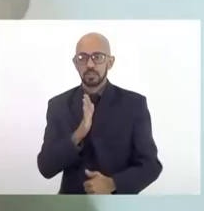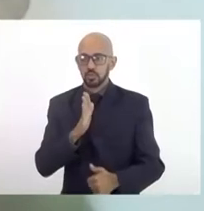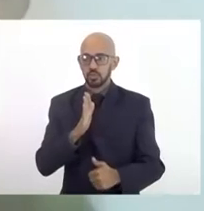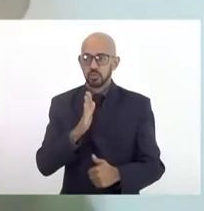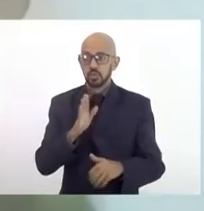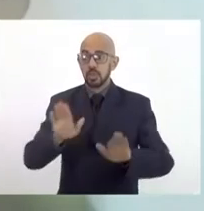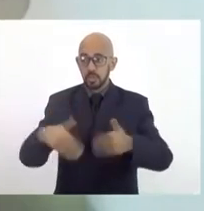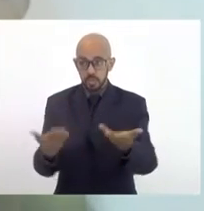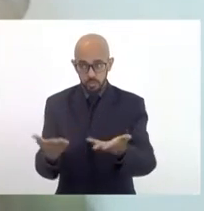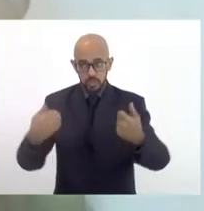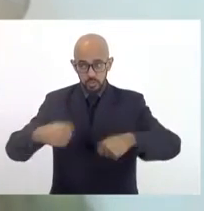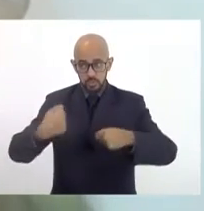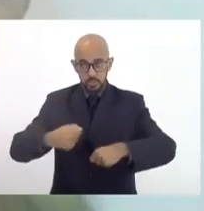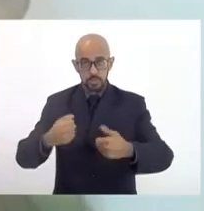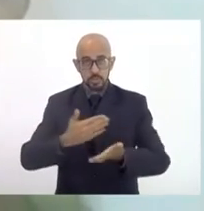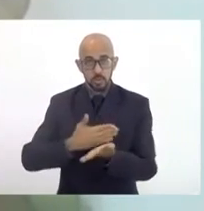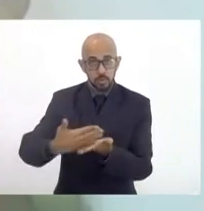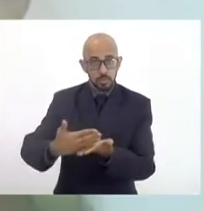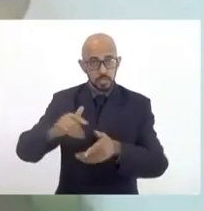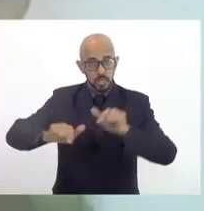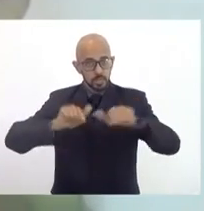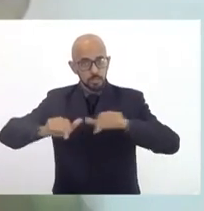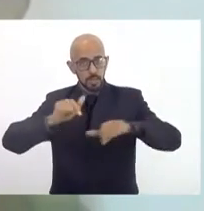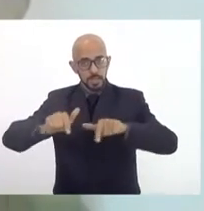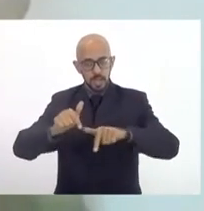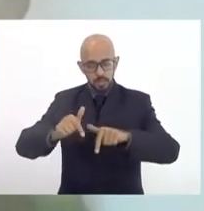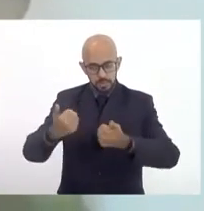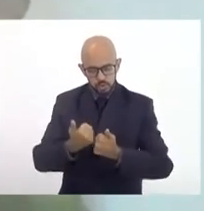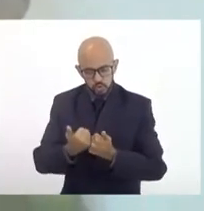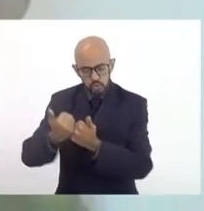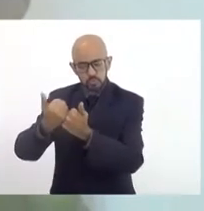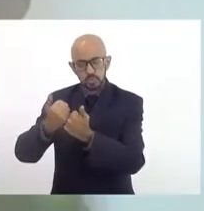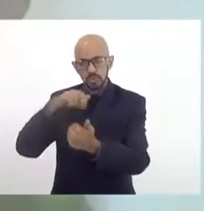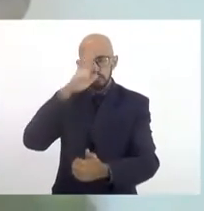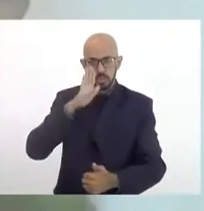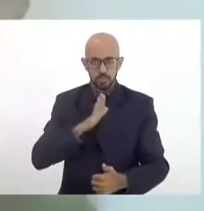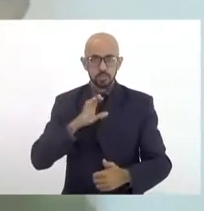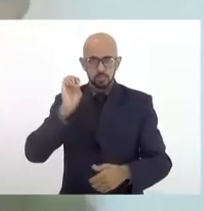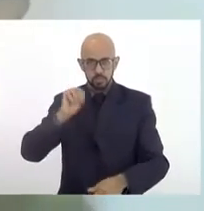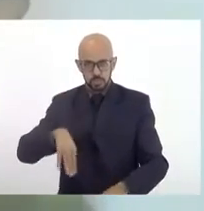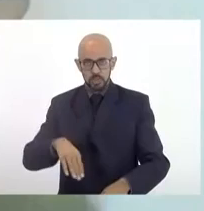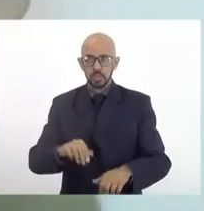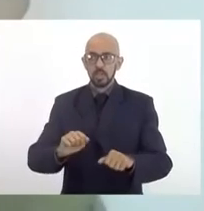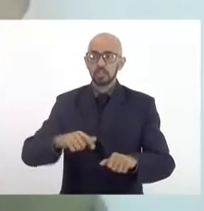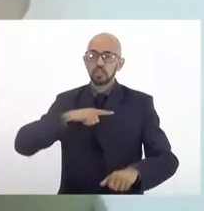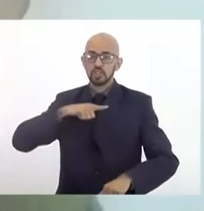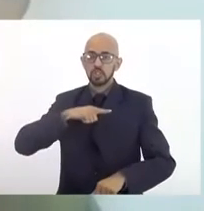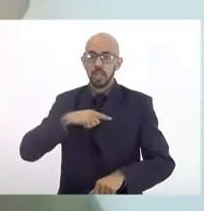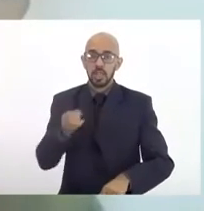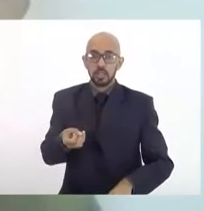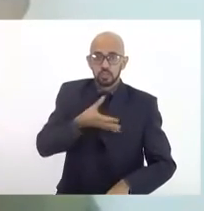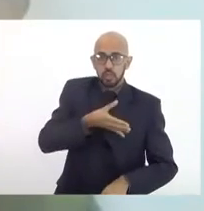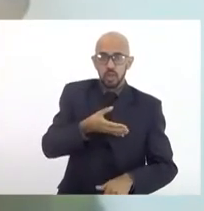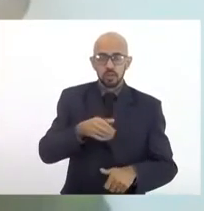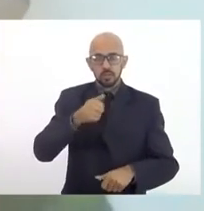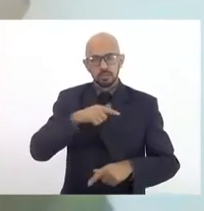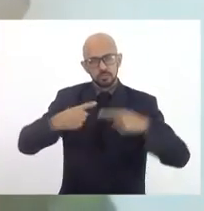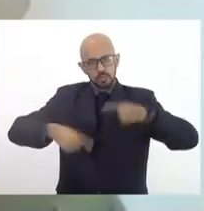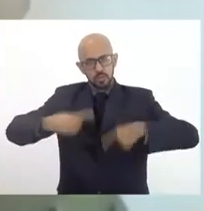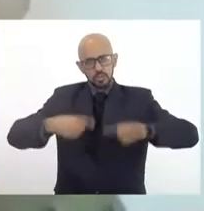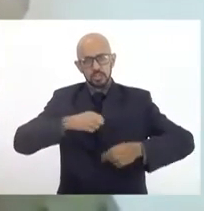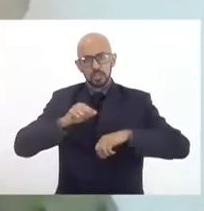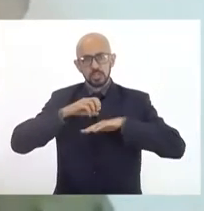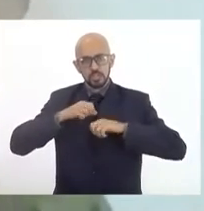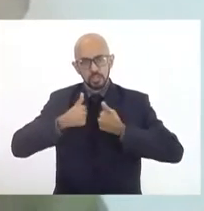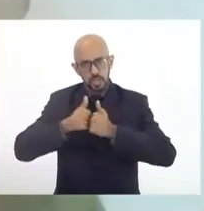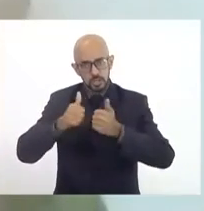começar a trabalhar para que a gente termine esse subsídio do Brasil, passe aqui, a gente já tem dentro das novas políticas de transportes,